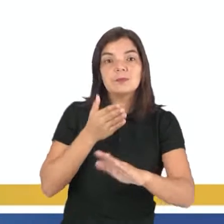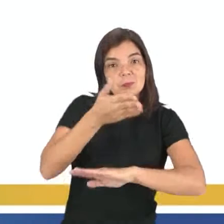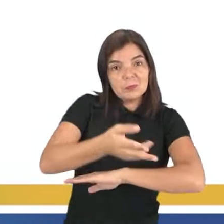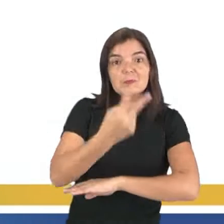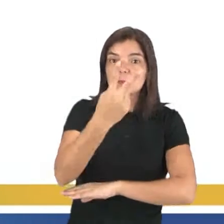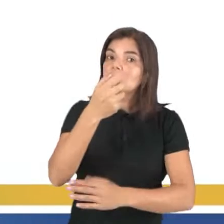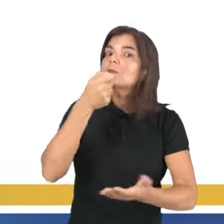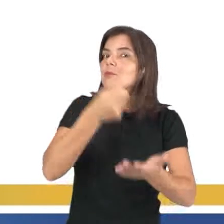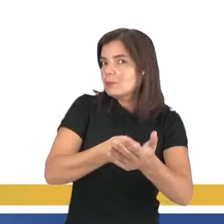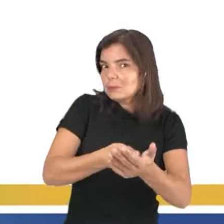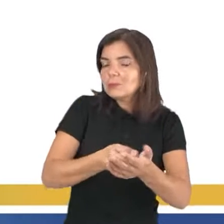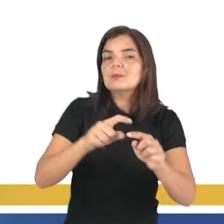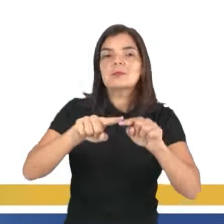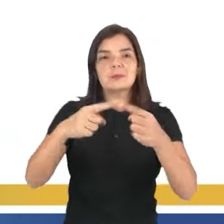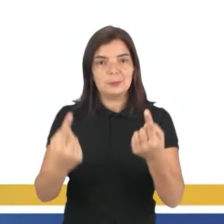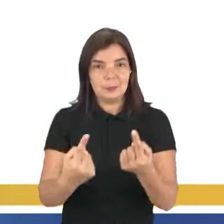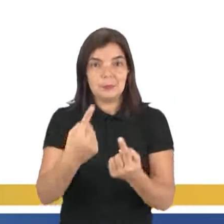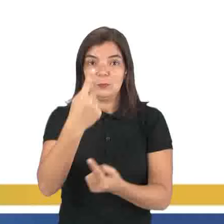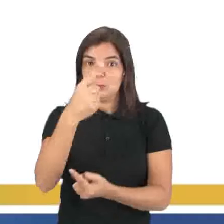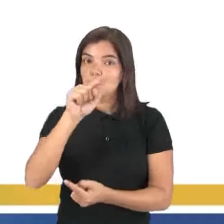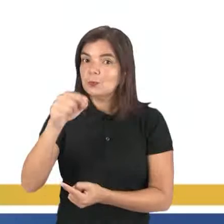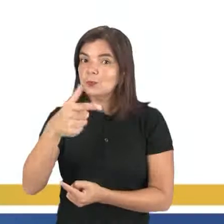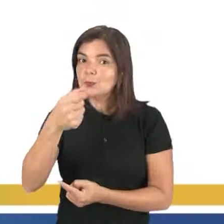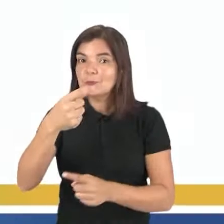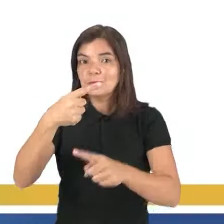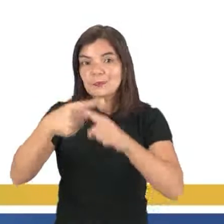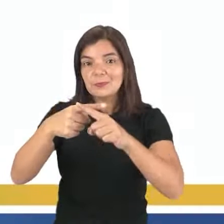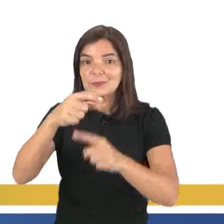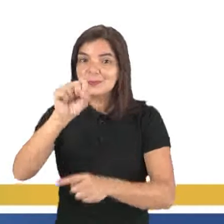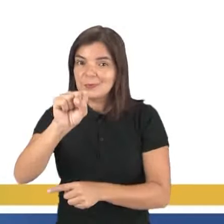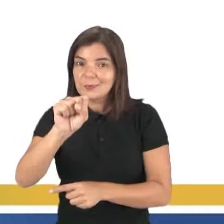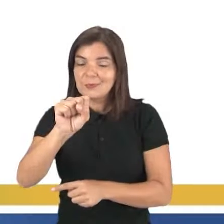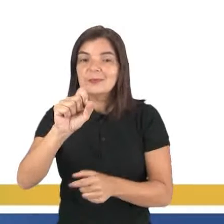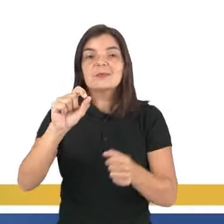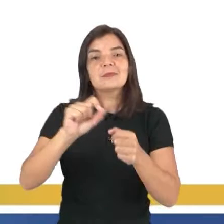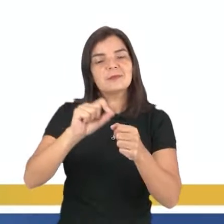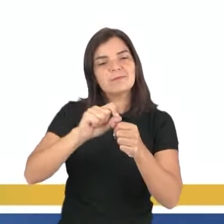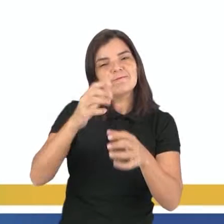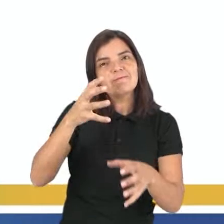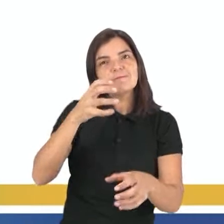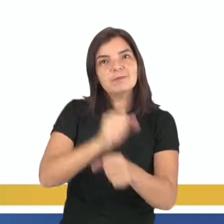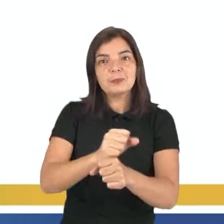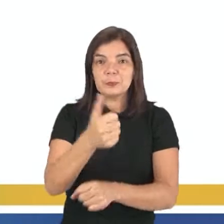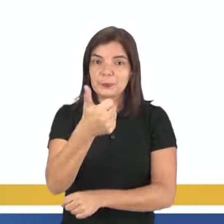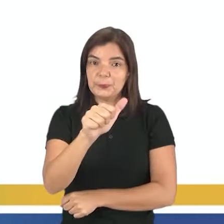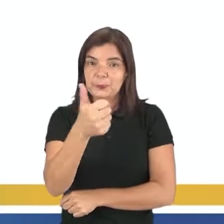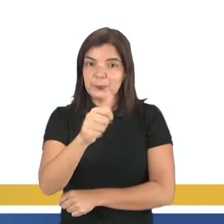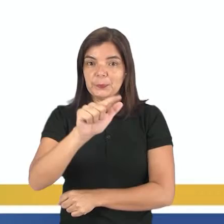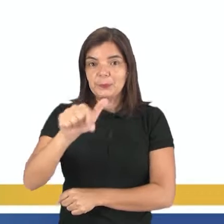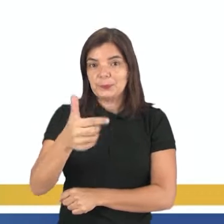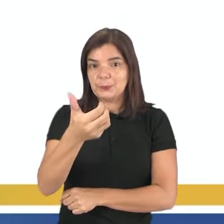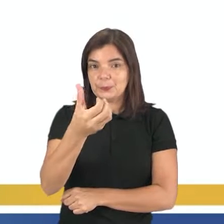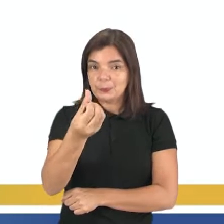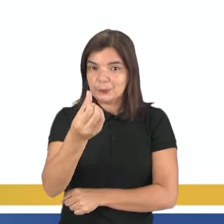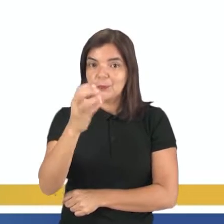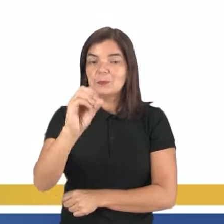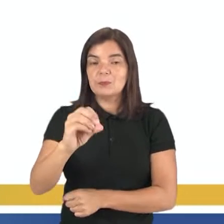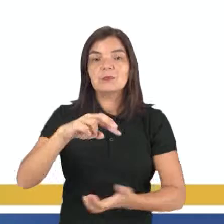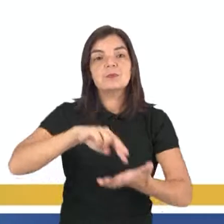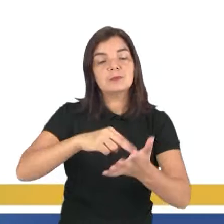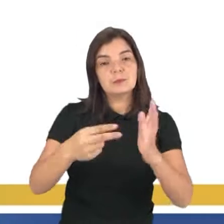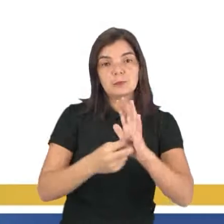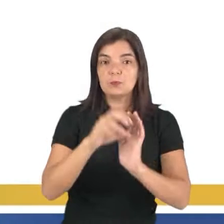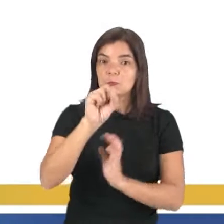de R$ 2, mais 1,20 multiplicado por 8. Fazendo a continha dá 11,60. Isso quer dizer que para